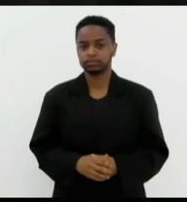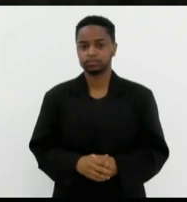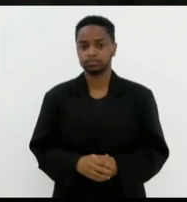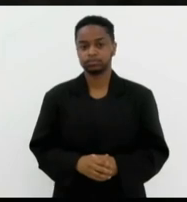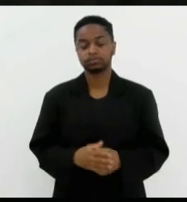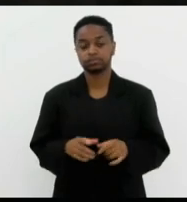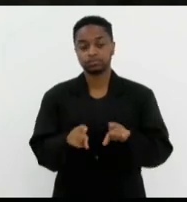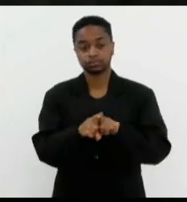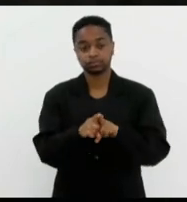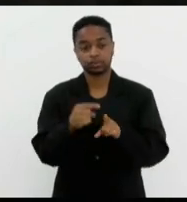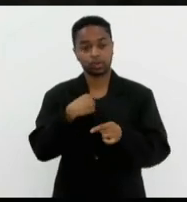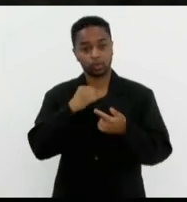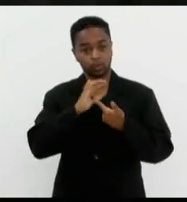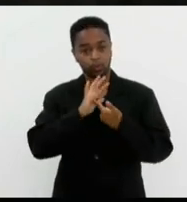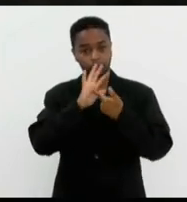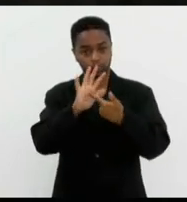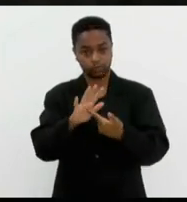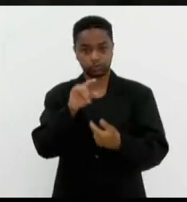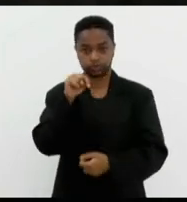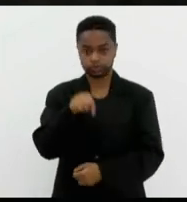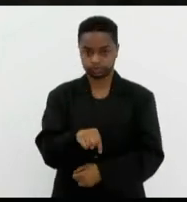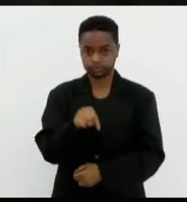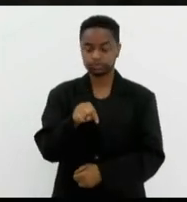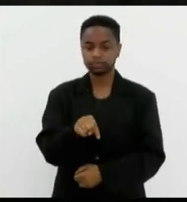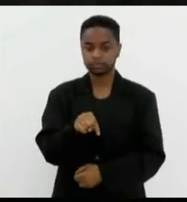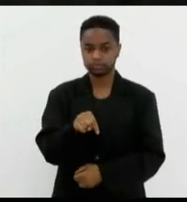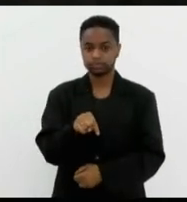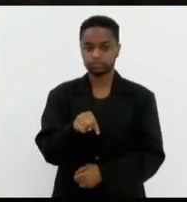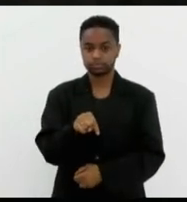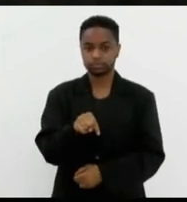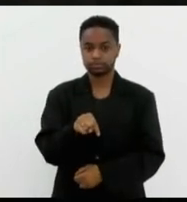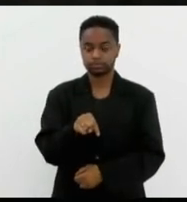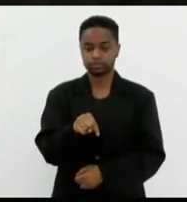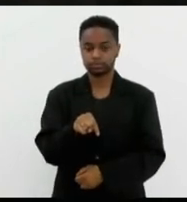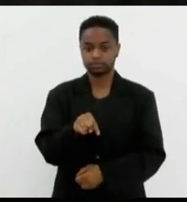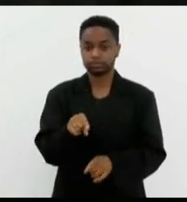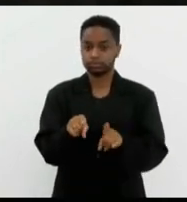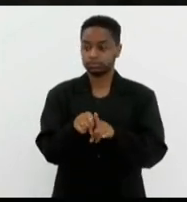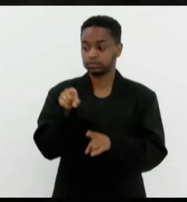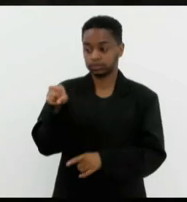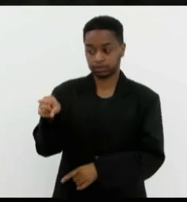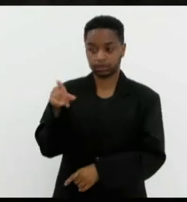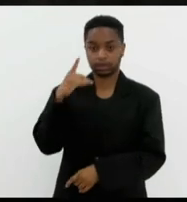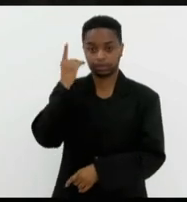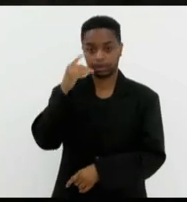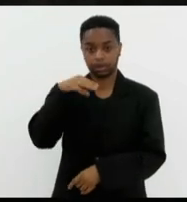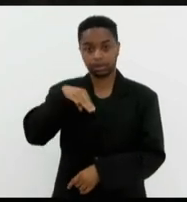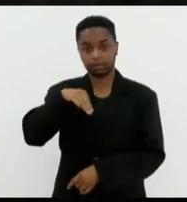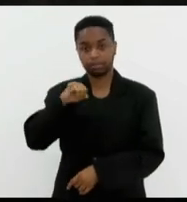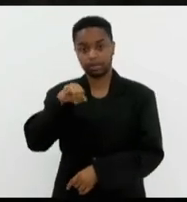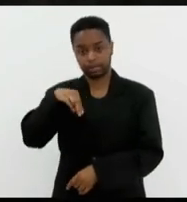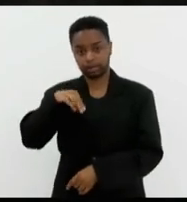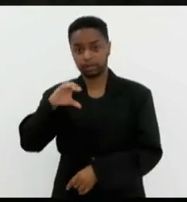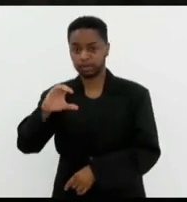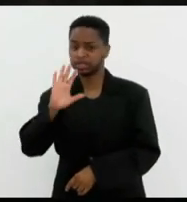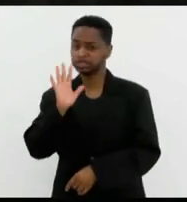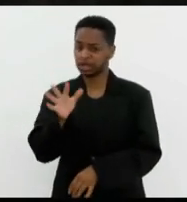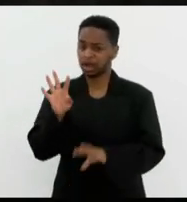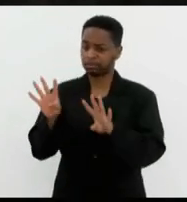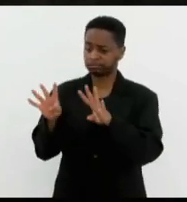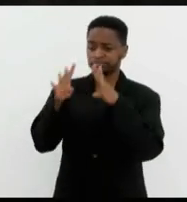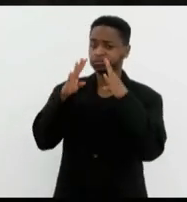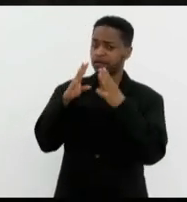Mostrei aqui, deputado Carlos Mink, e Vossa Excelência já me ouviu diversas vezes, a